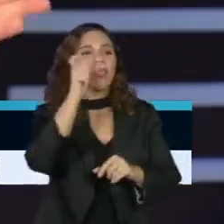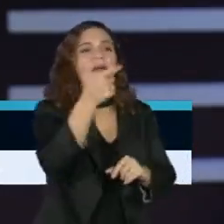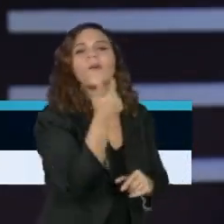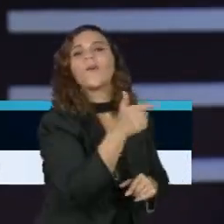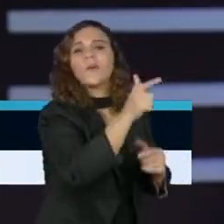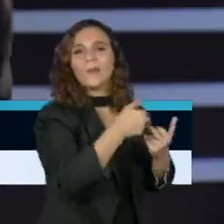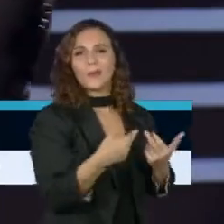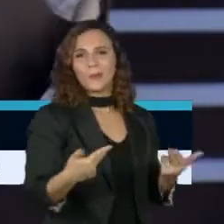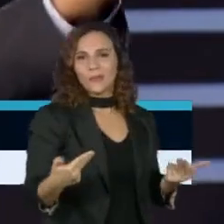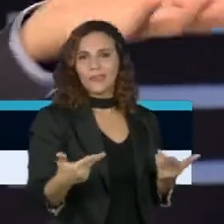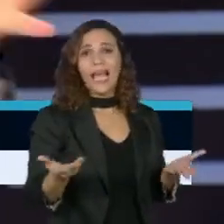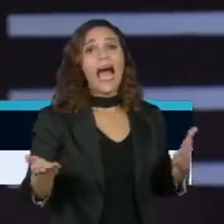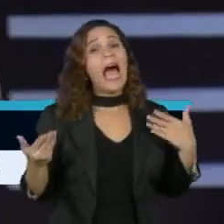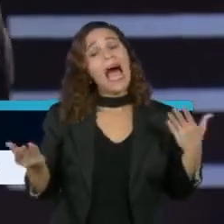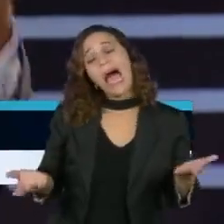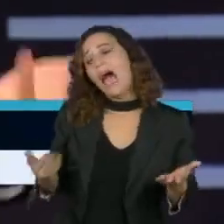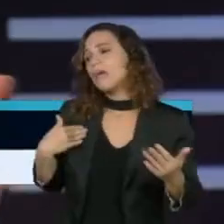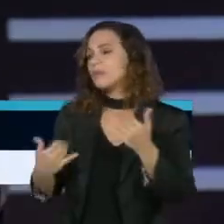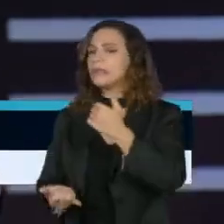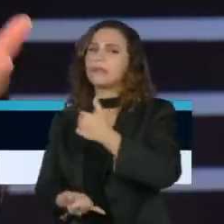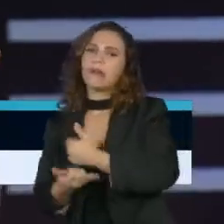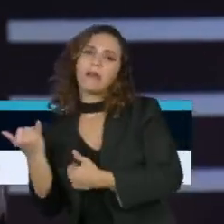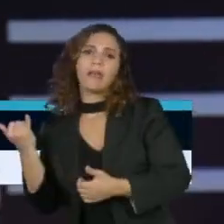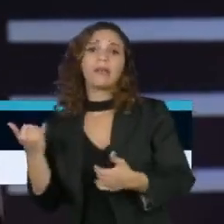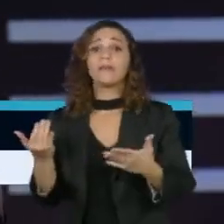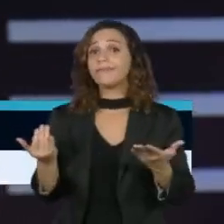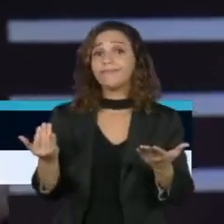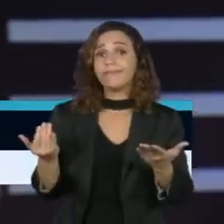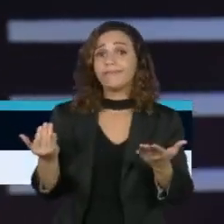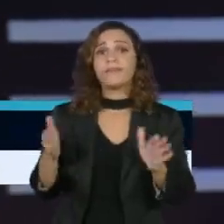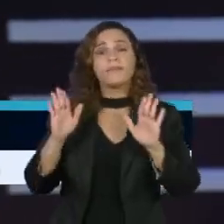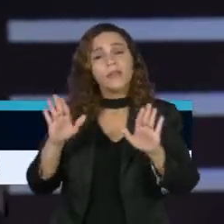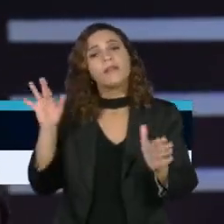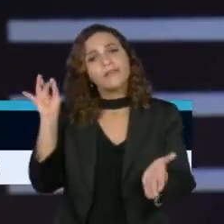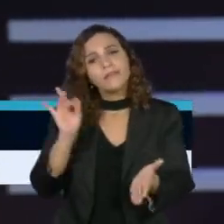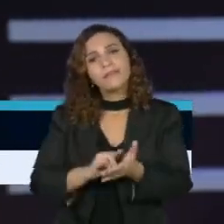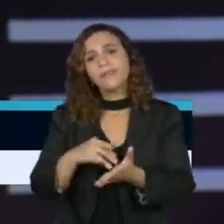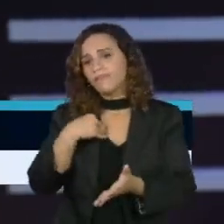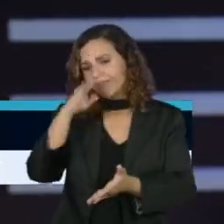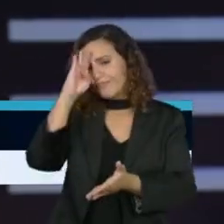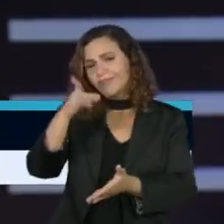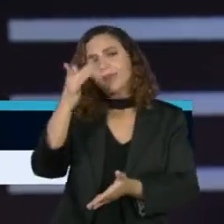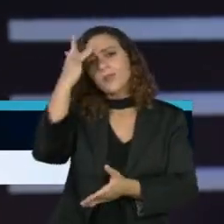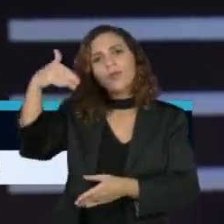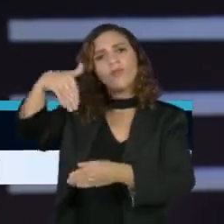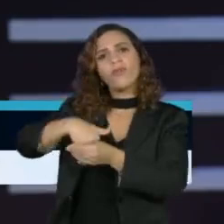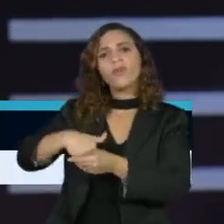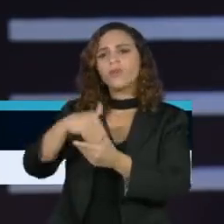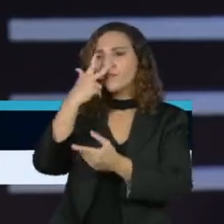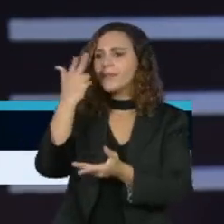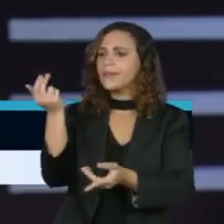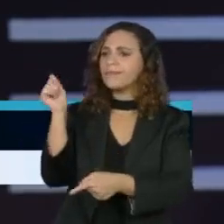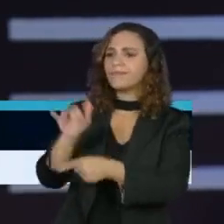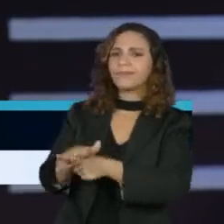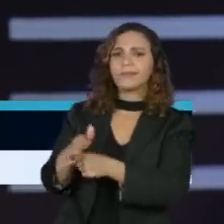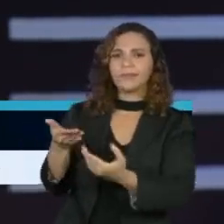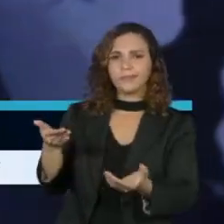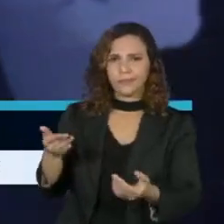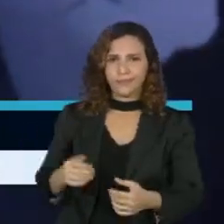dizendo que mudou, que foi traído ou que qualquer coisa, mas na prática é uma traição direta ao senhor e senhora eleitores.